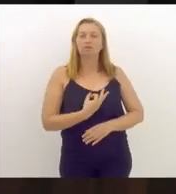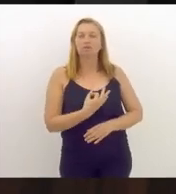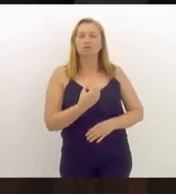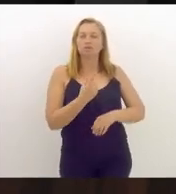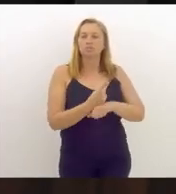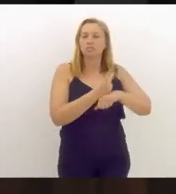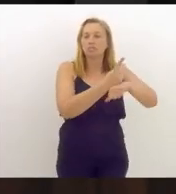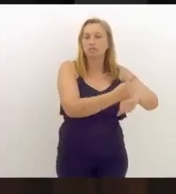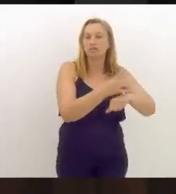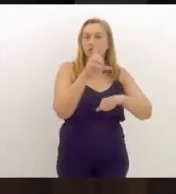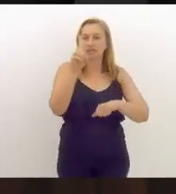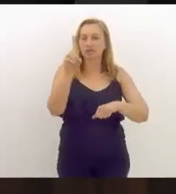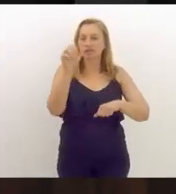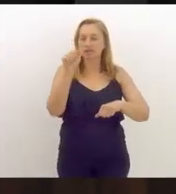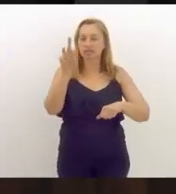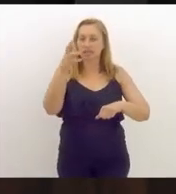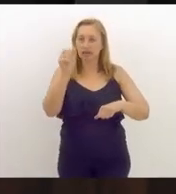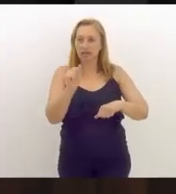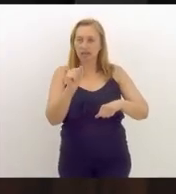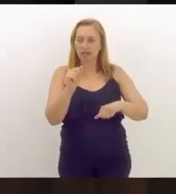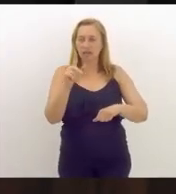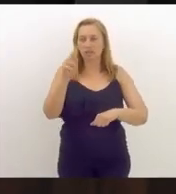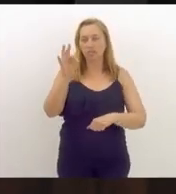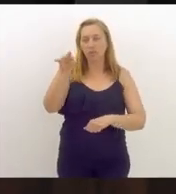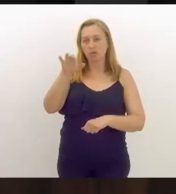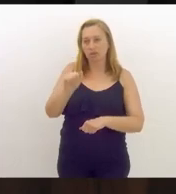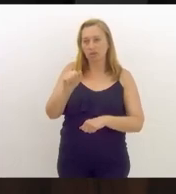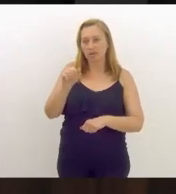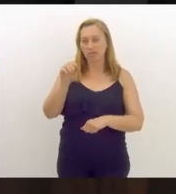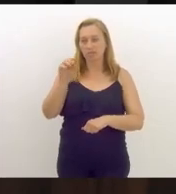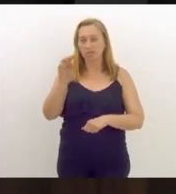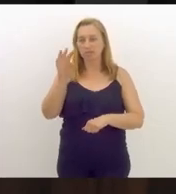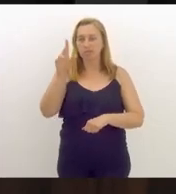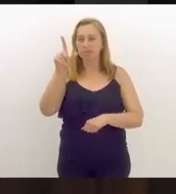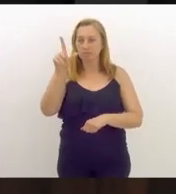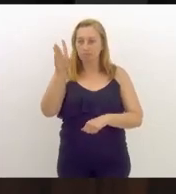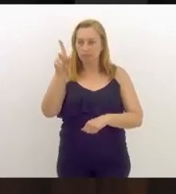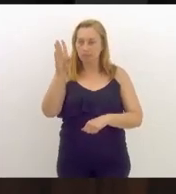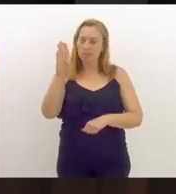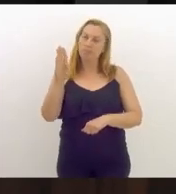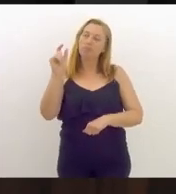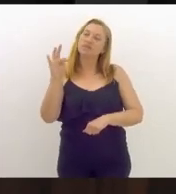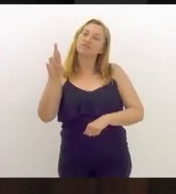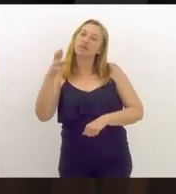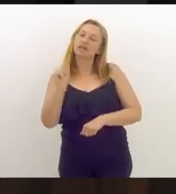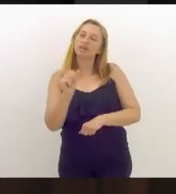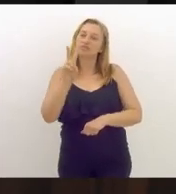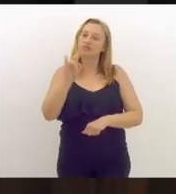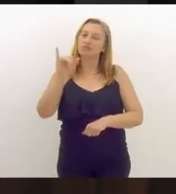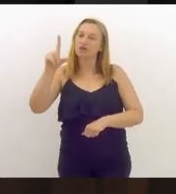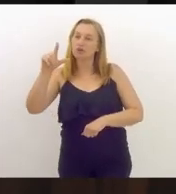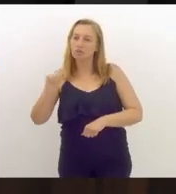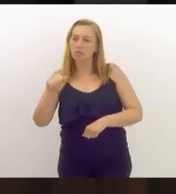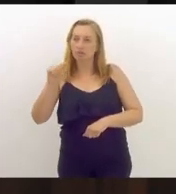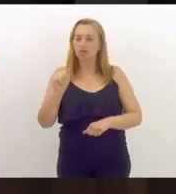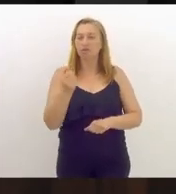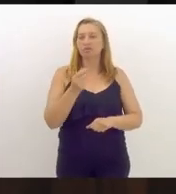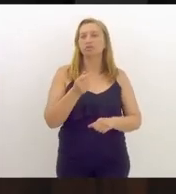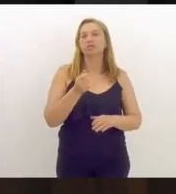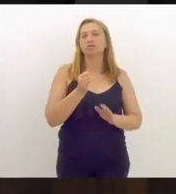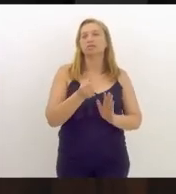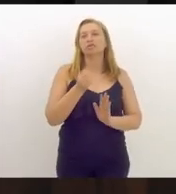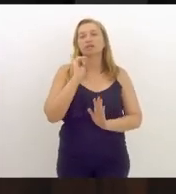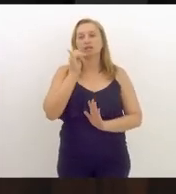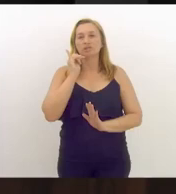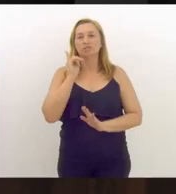prêmio Dandara a porta-bandeira viu Vilma Nascimento parecida comissão de normas internas e proposições externa favorável relator Deputado